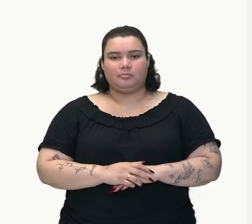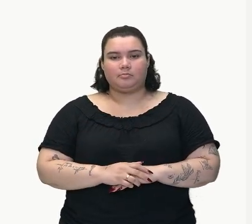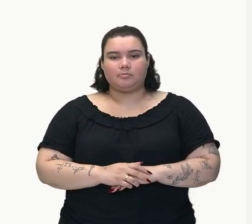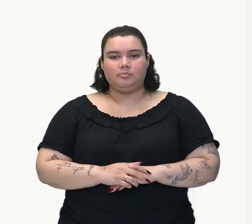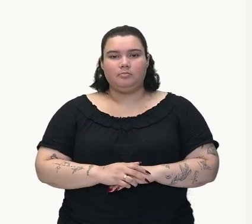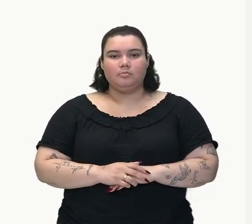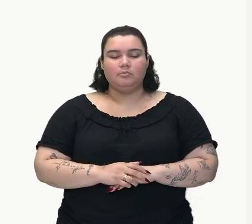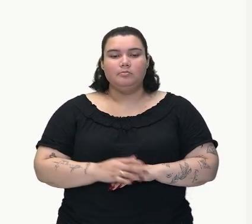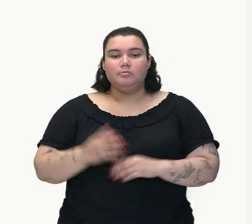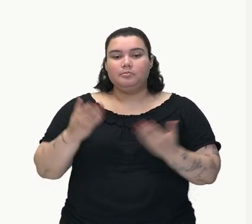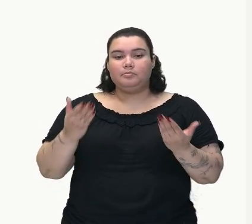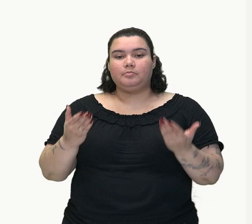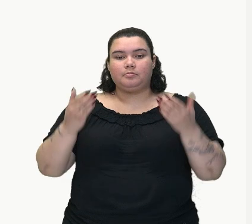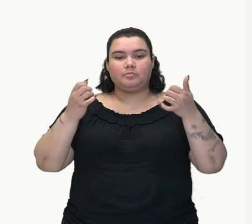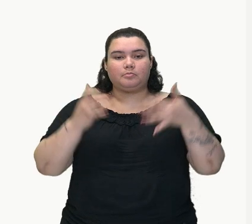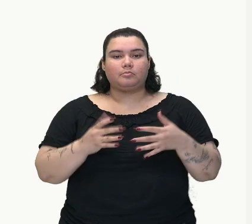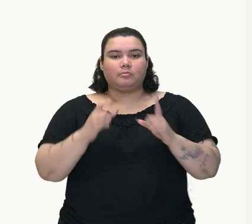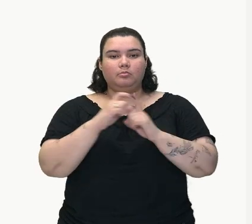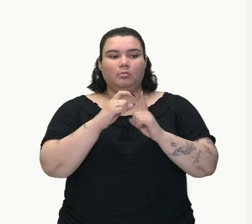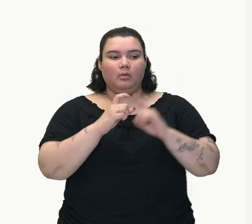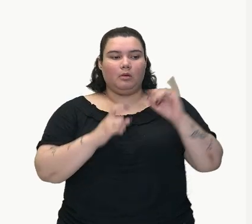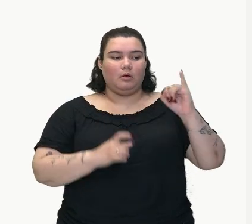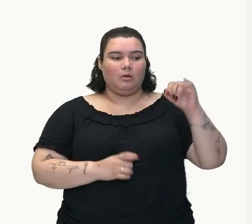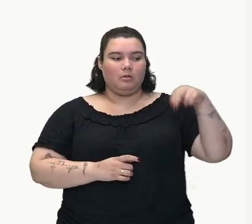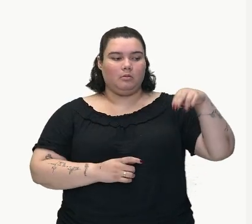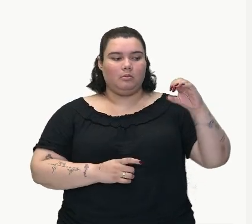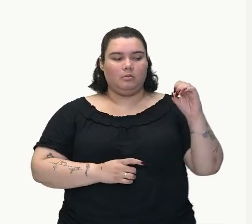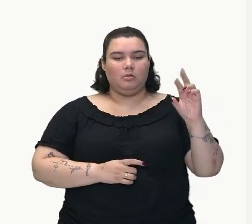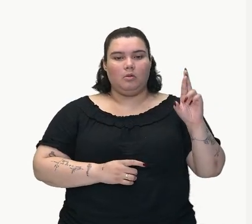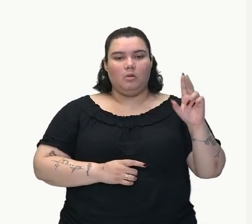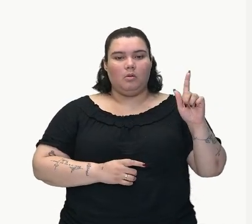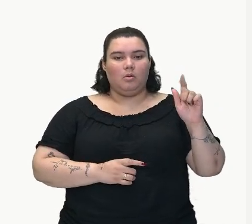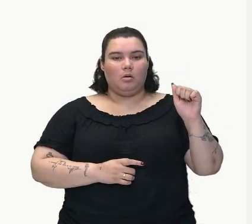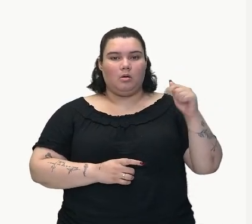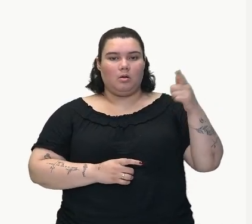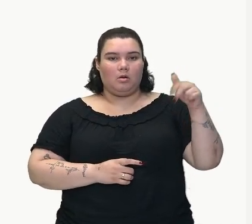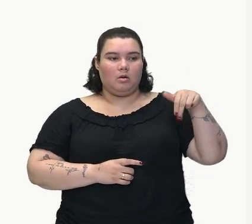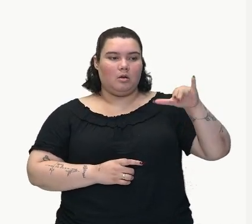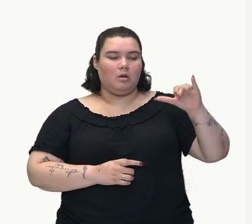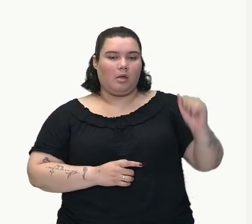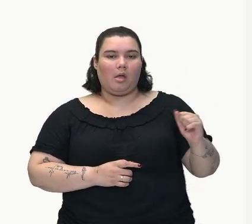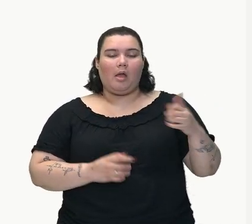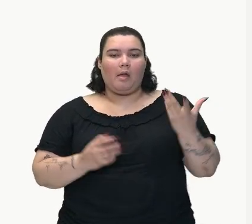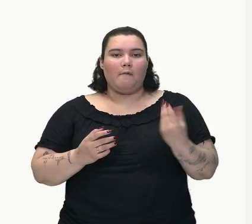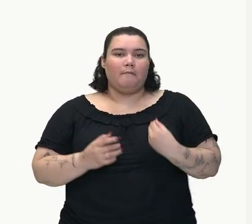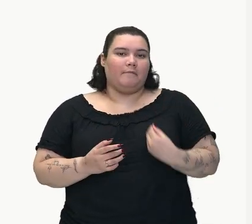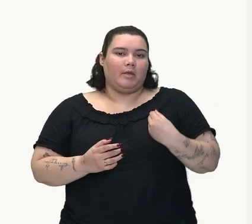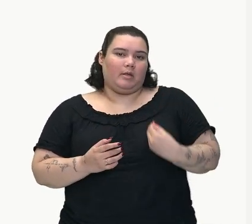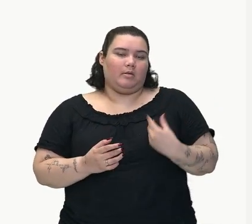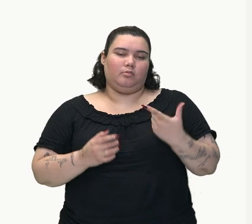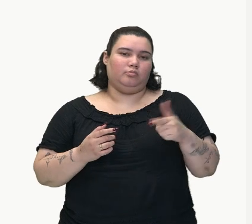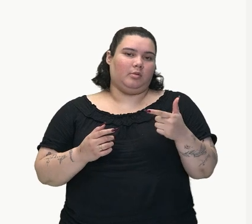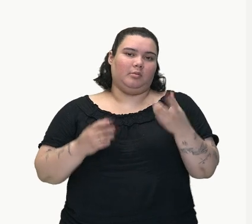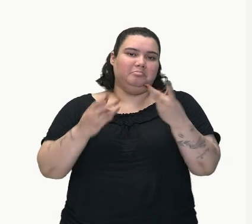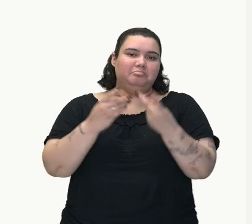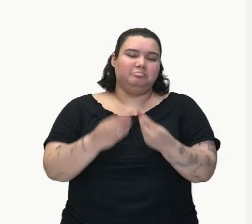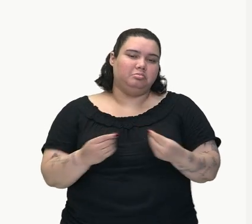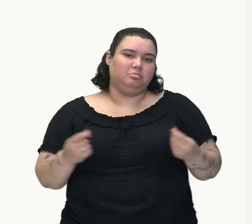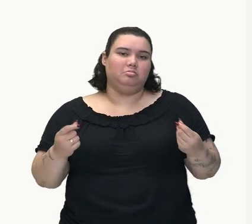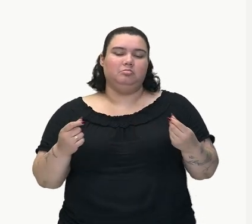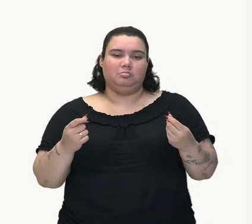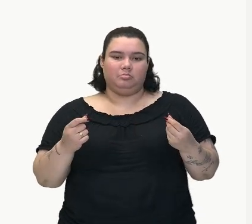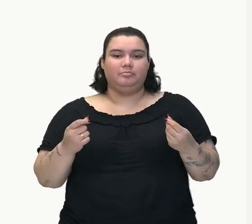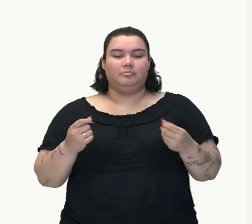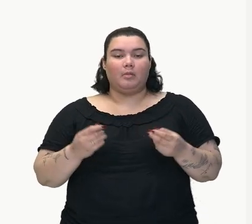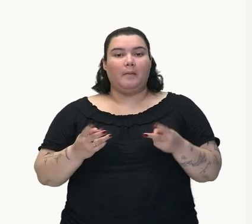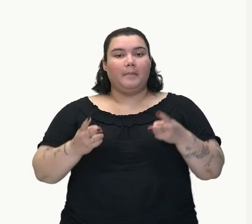da terra. Olha só, inorgânica. Então, sem vida, certo? Que não é orgânico. Então,